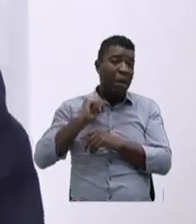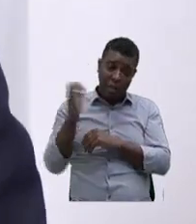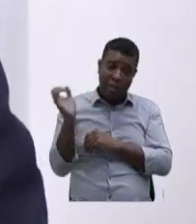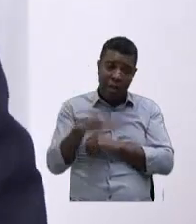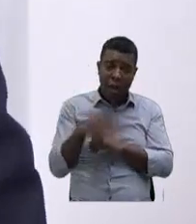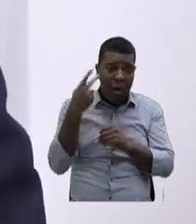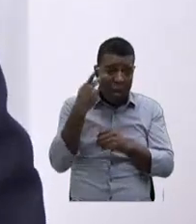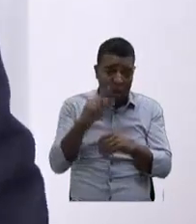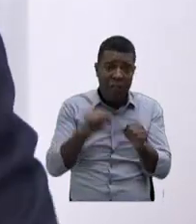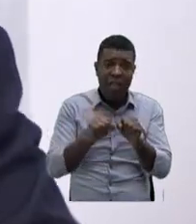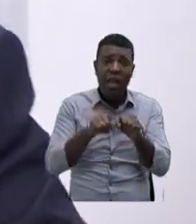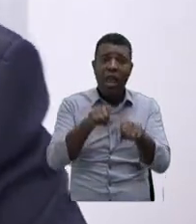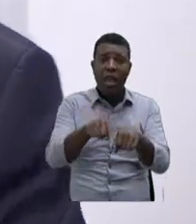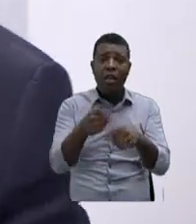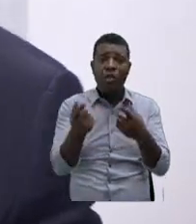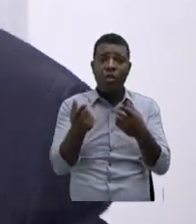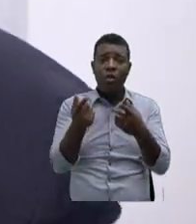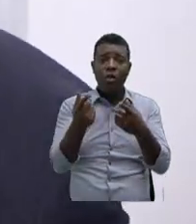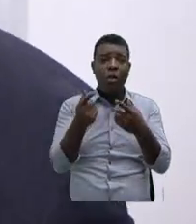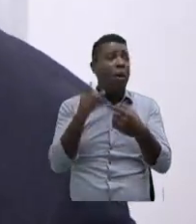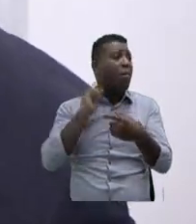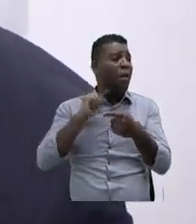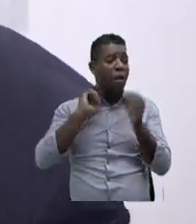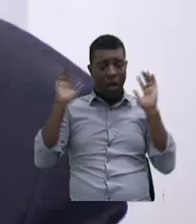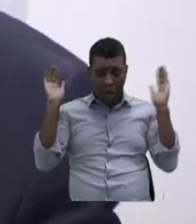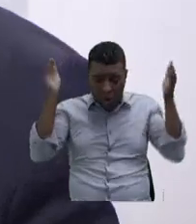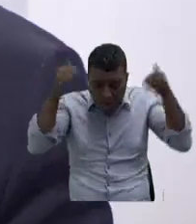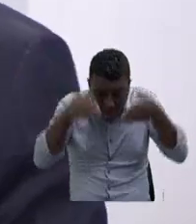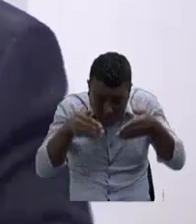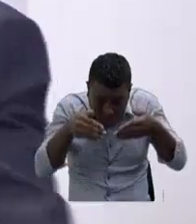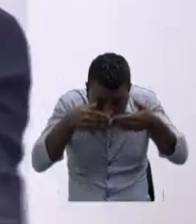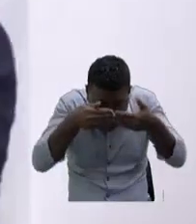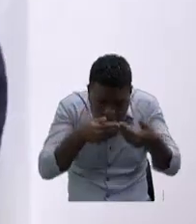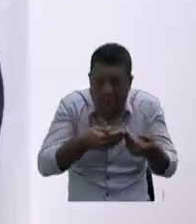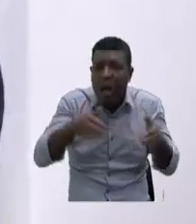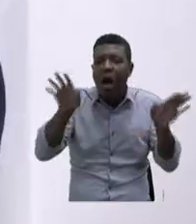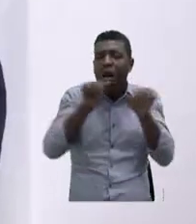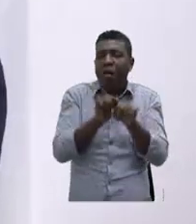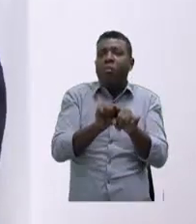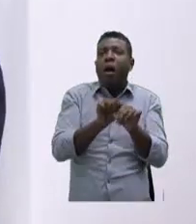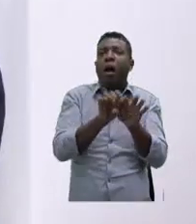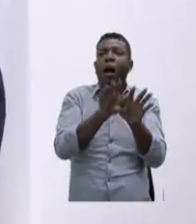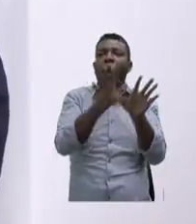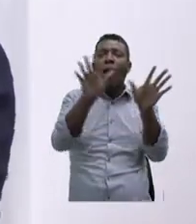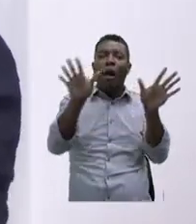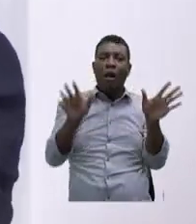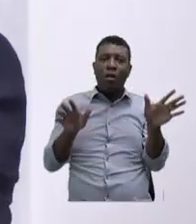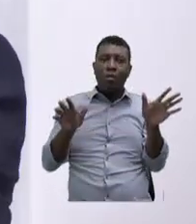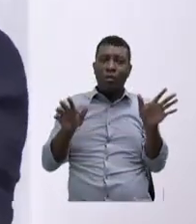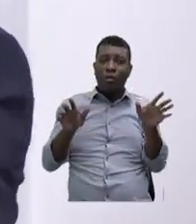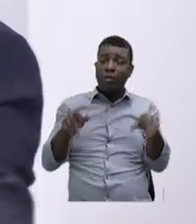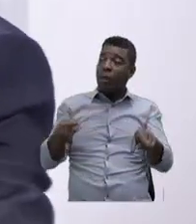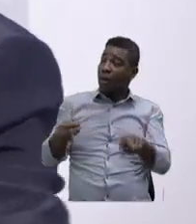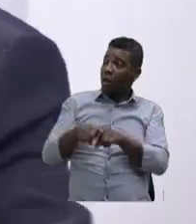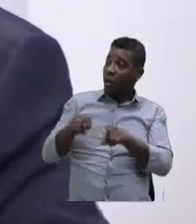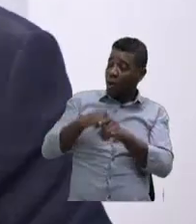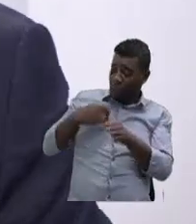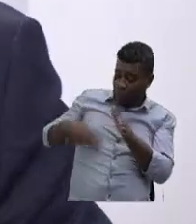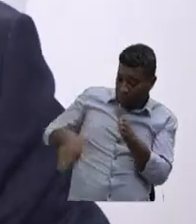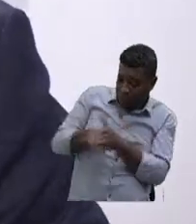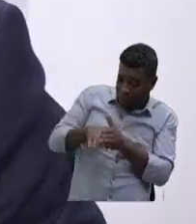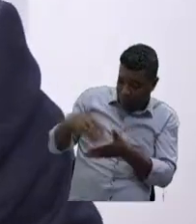acesso. Isso vai ser de uma grande importância. Achei bom aqui, secretário, a notícia do senhor também, não só